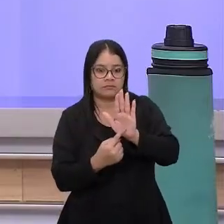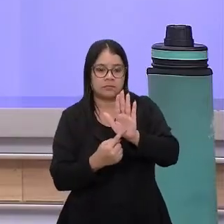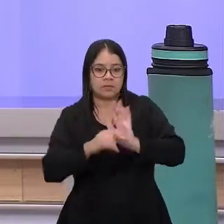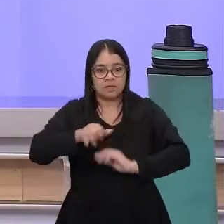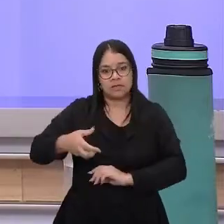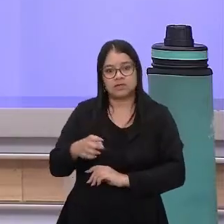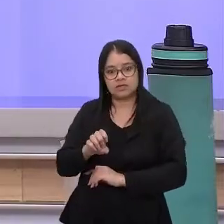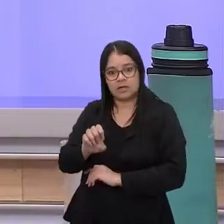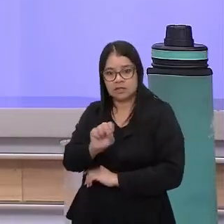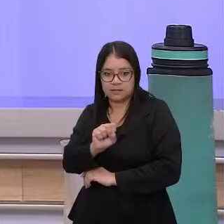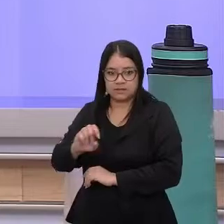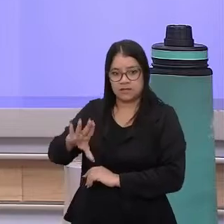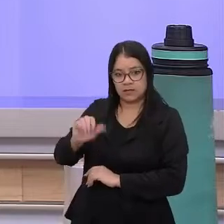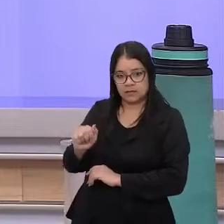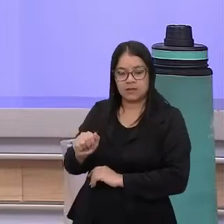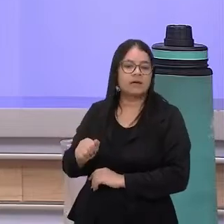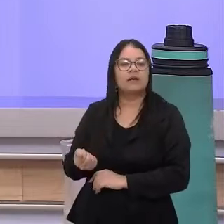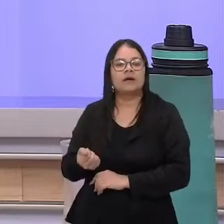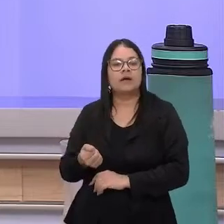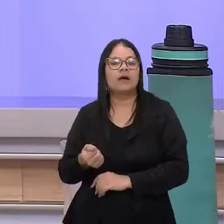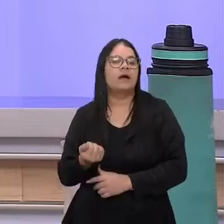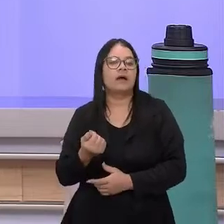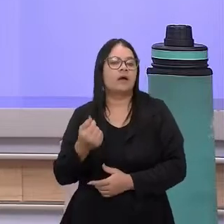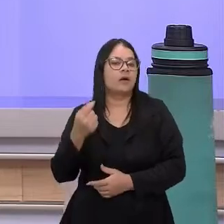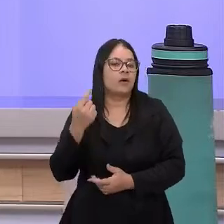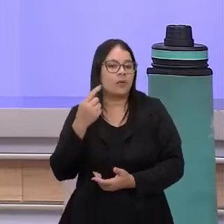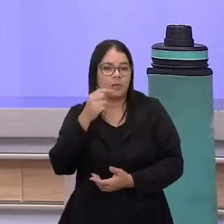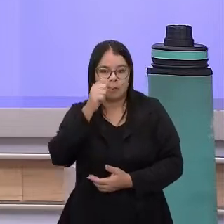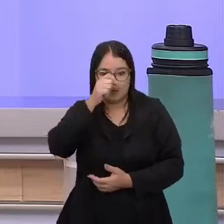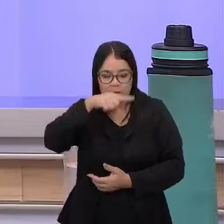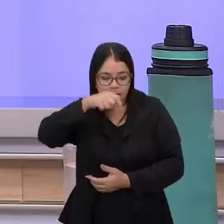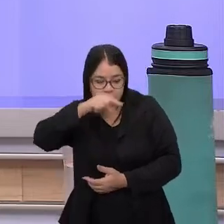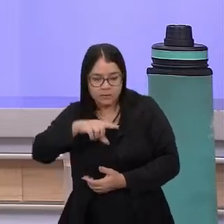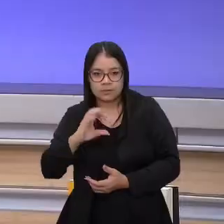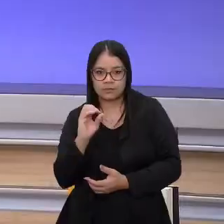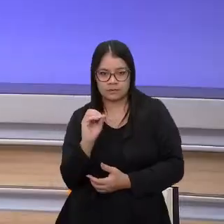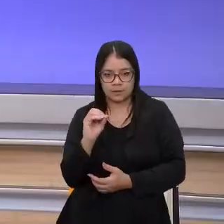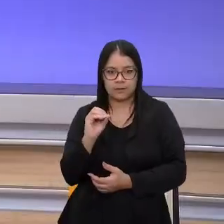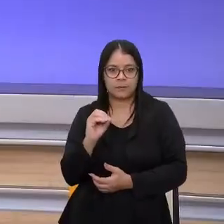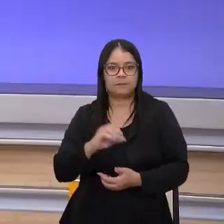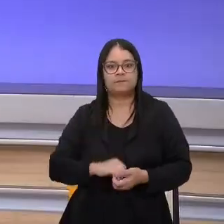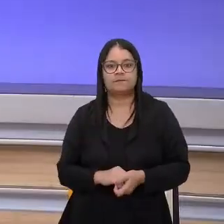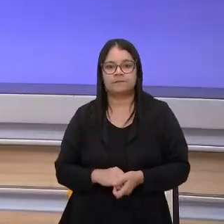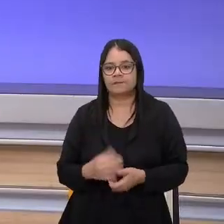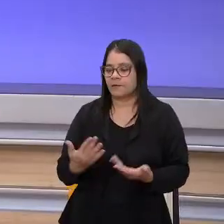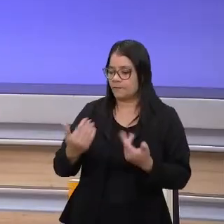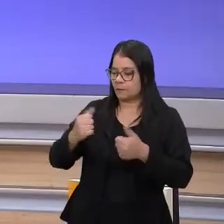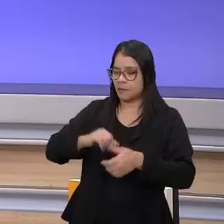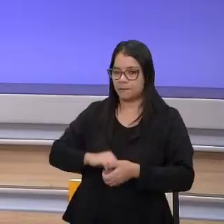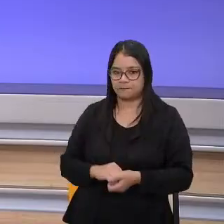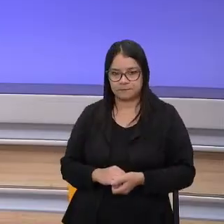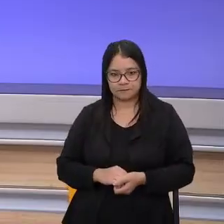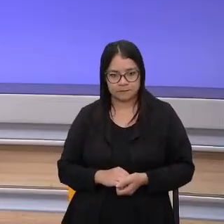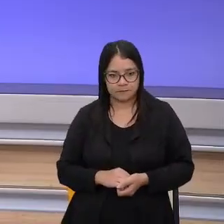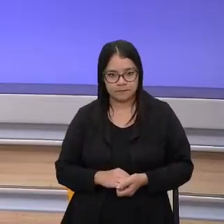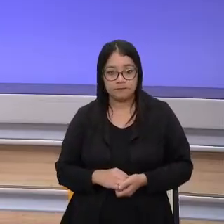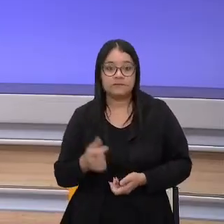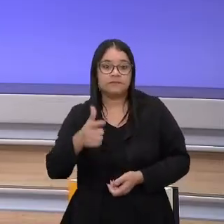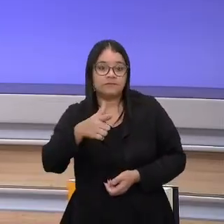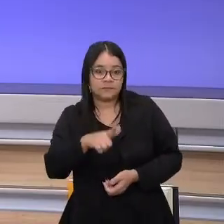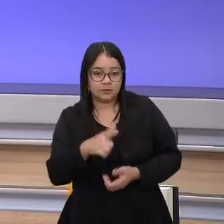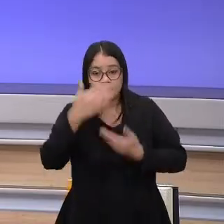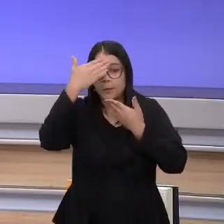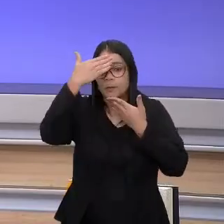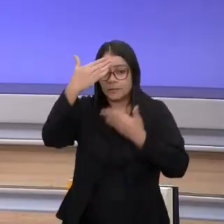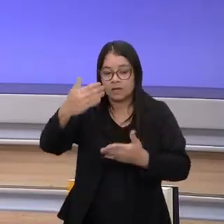Jéssica, falando sobre o lixo zero Baixada Santista. Bora lá, gente. Novamente,